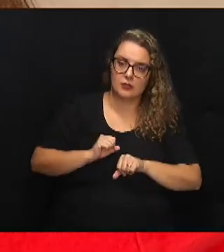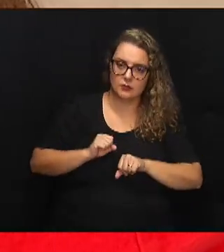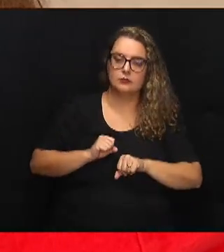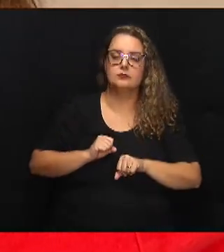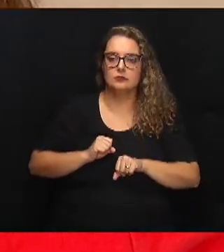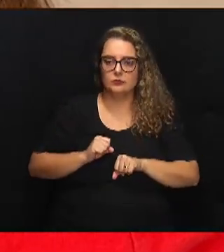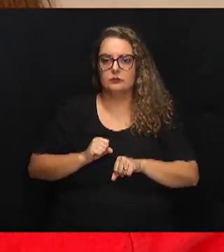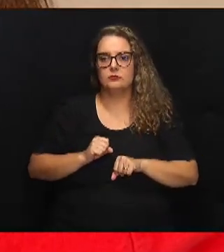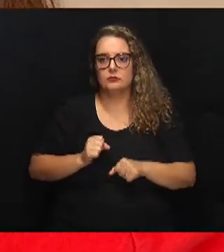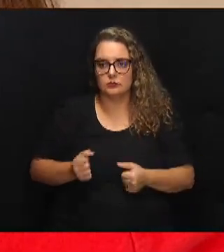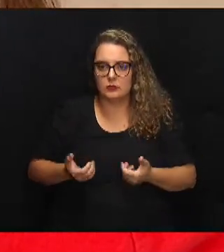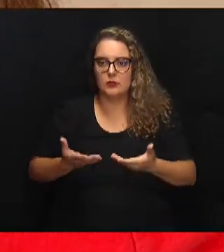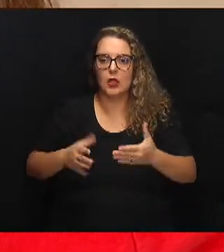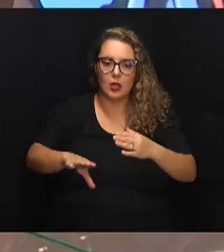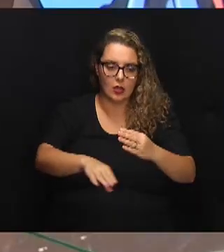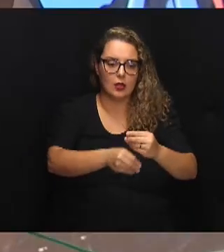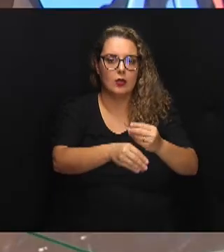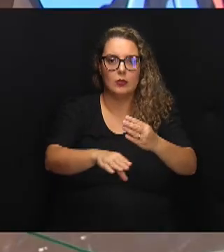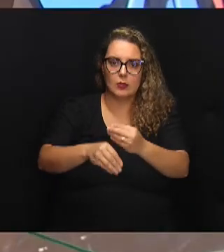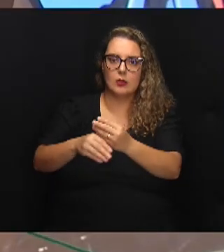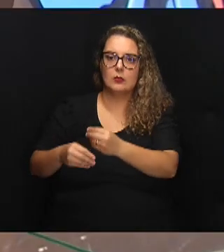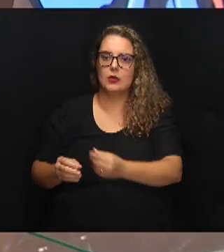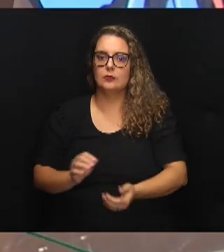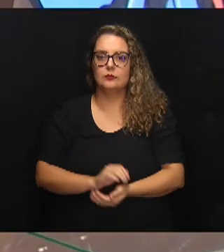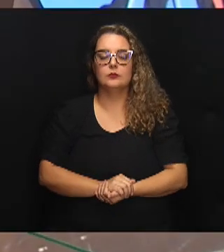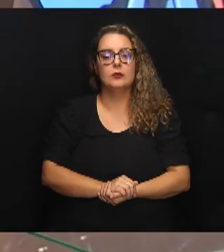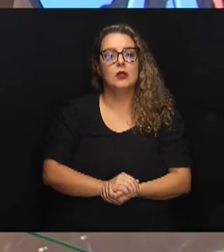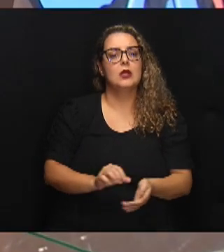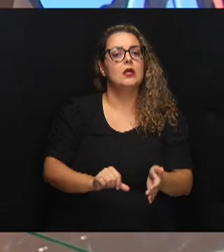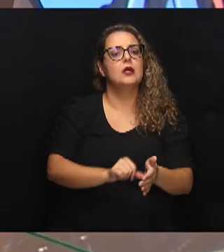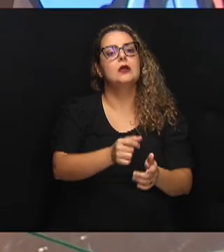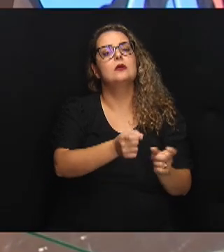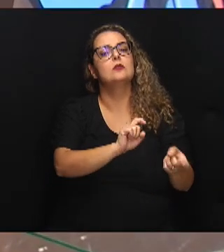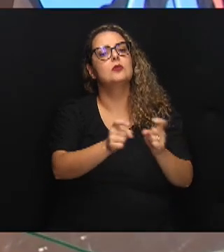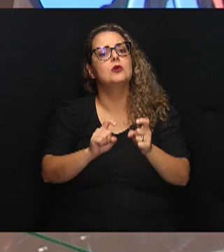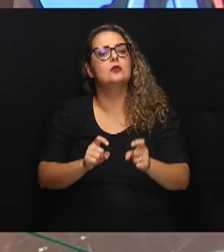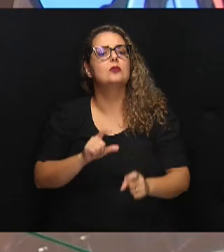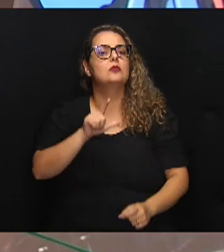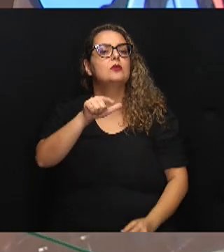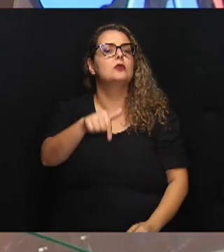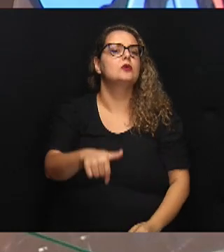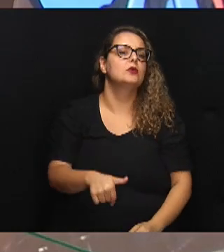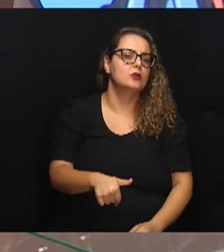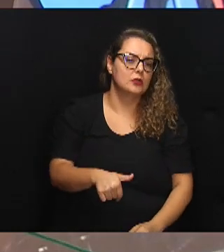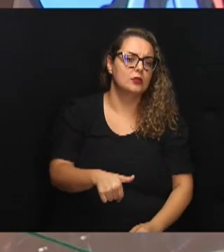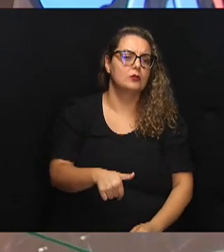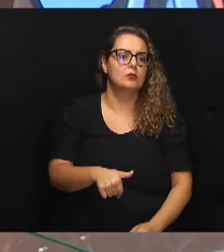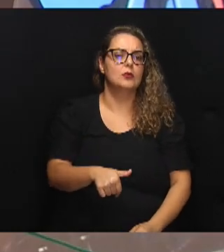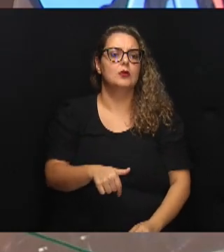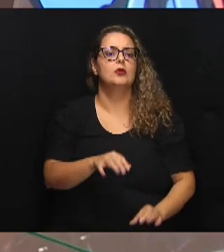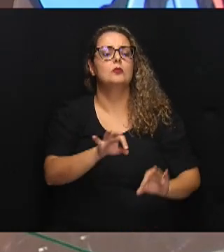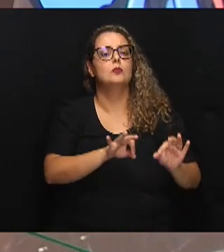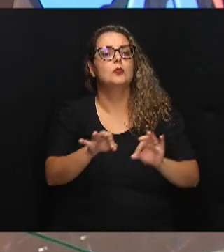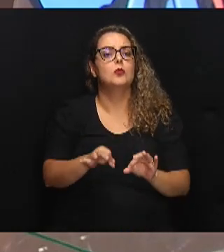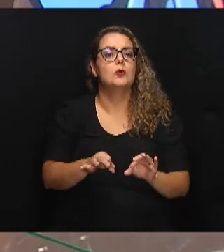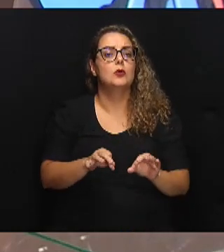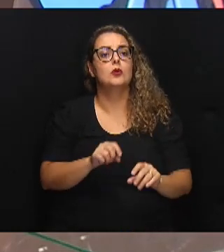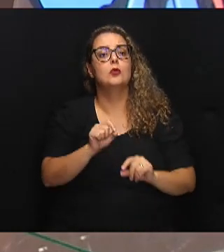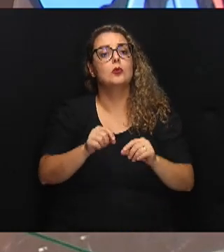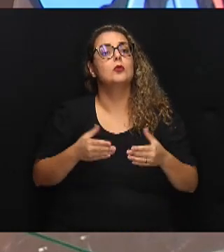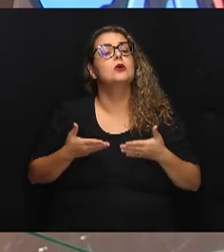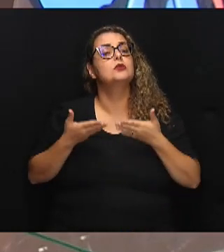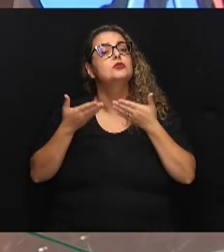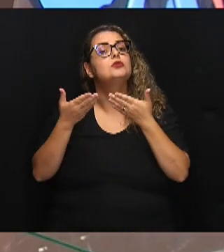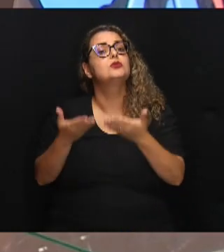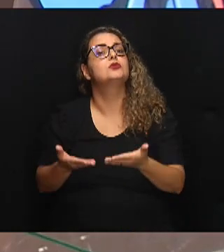acaba completando o outro. Daquelas primeiras reuniões, depois o grupo foi aumentando, o que te trouxe